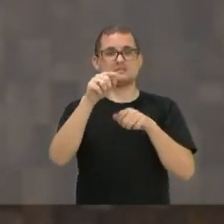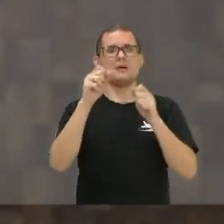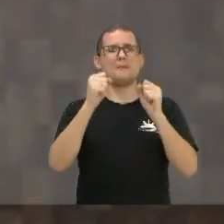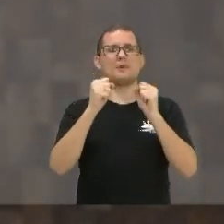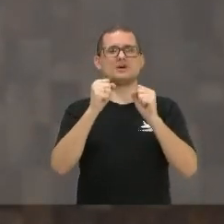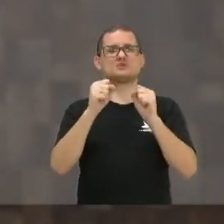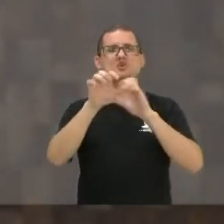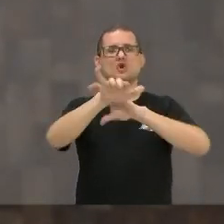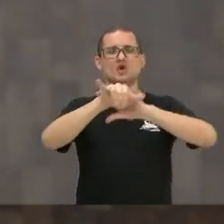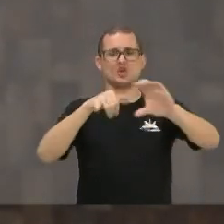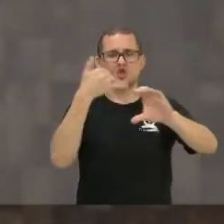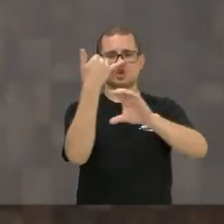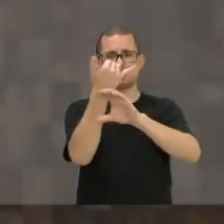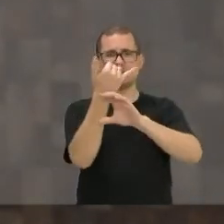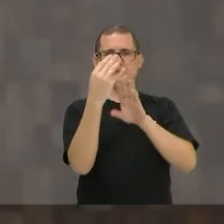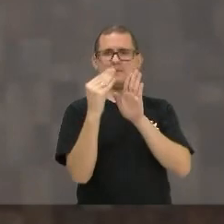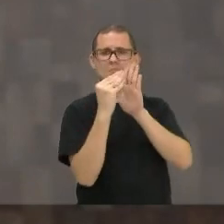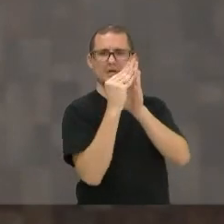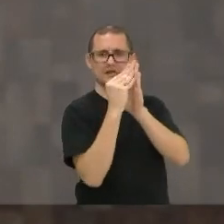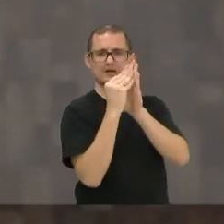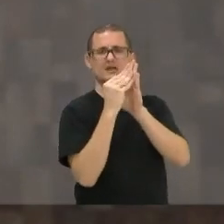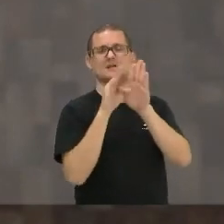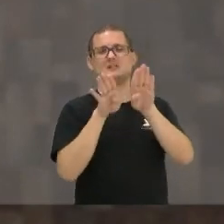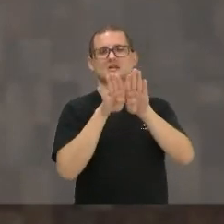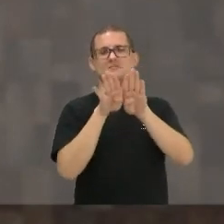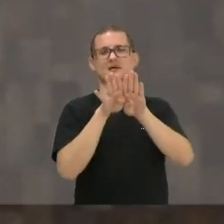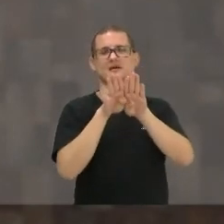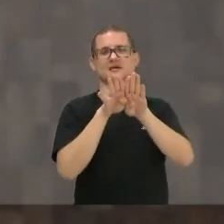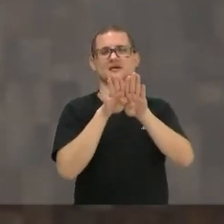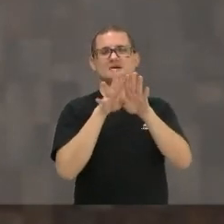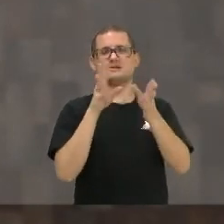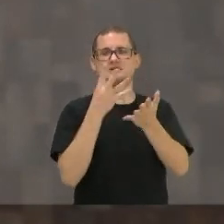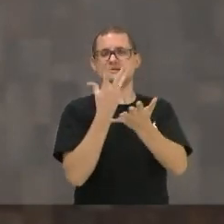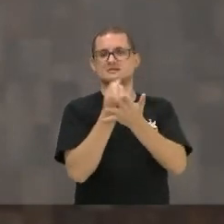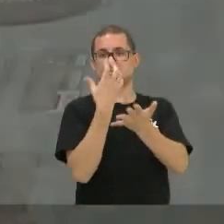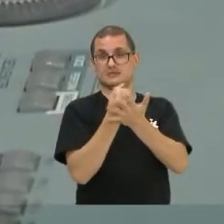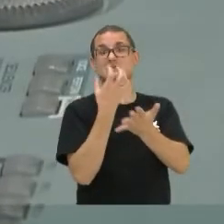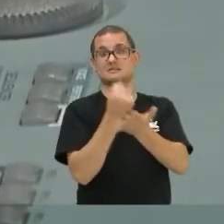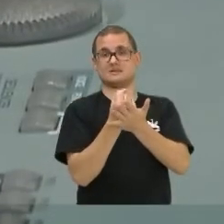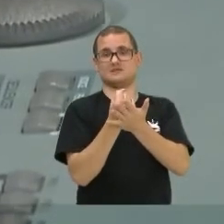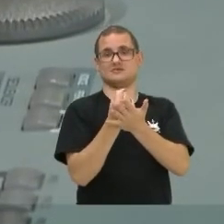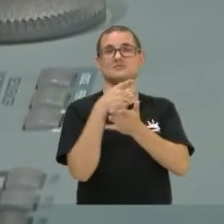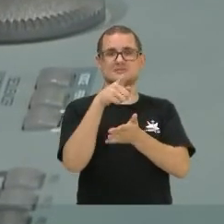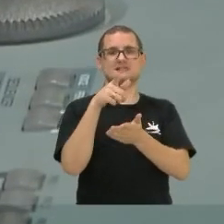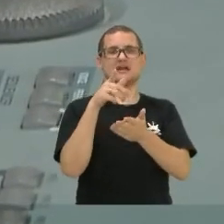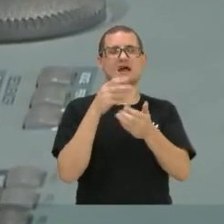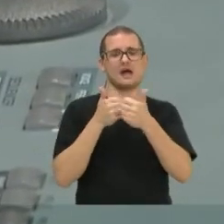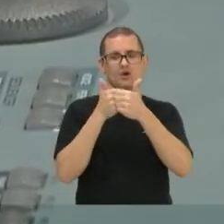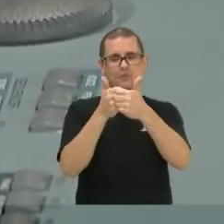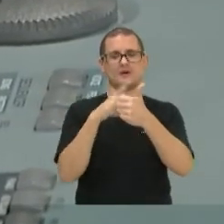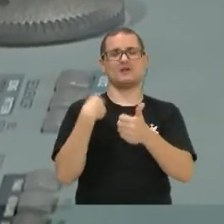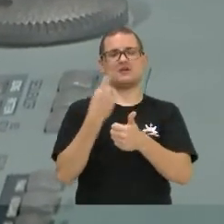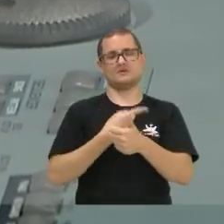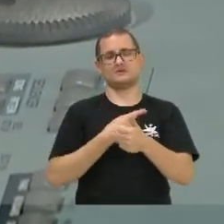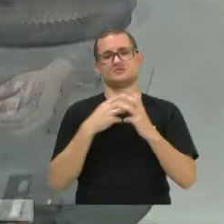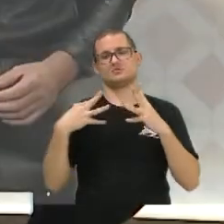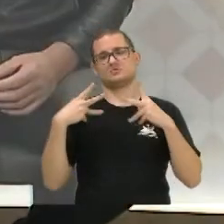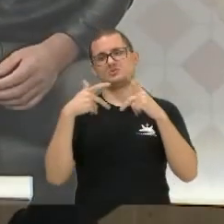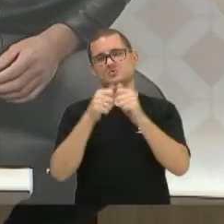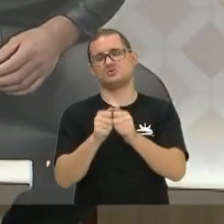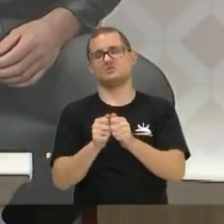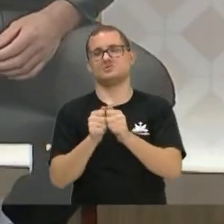youtube.com barra tv evangelizar oficial até o próximo programa e nem